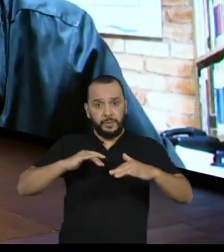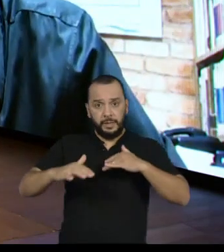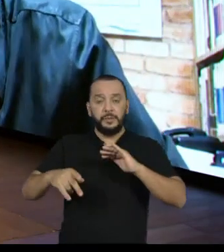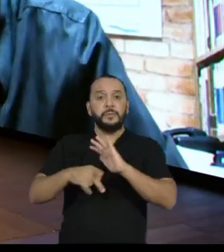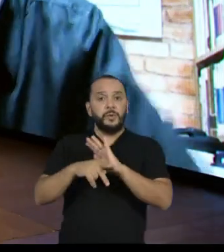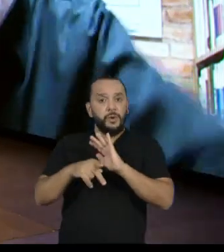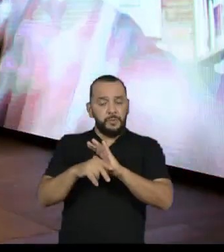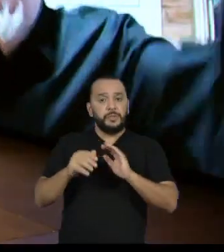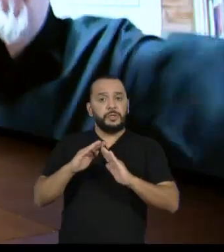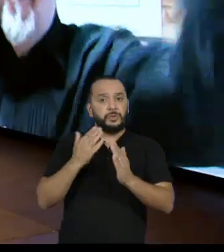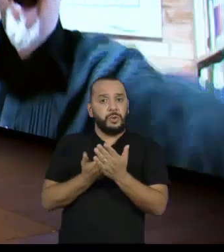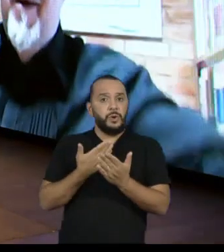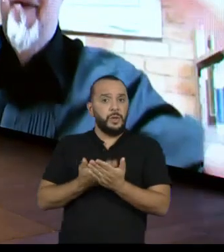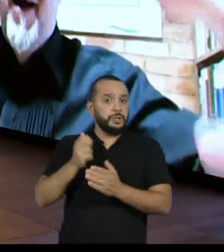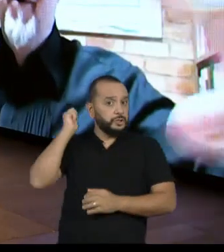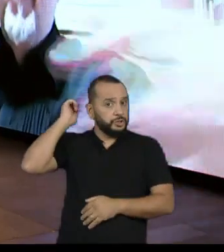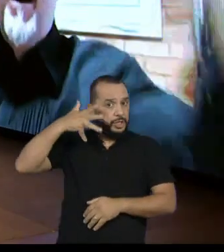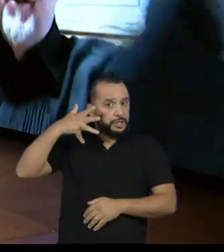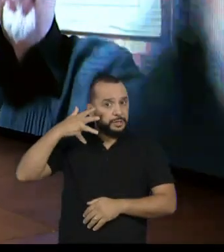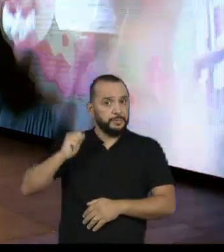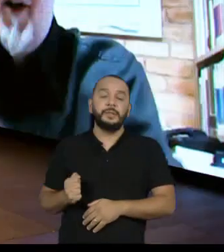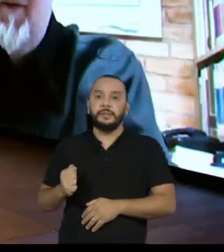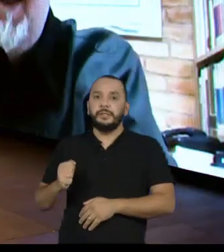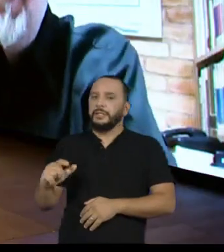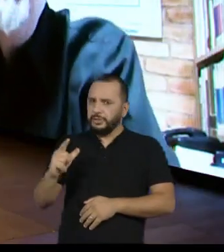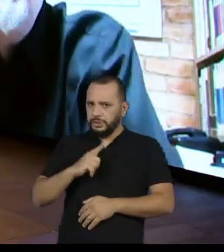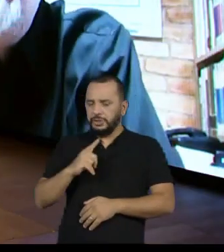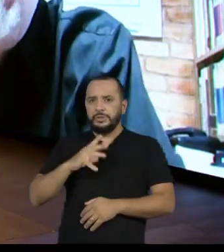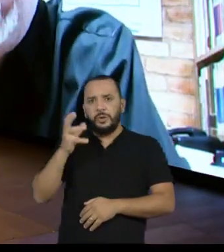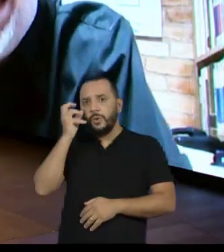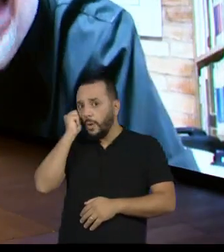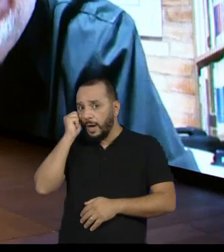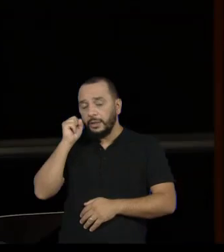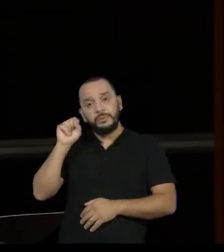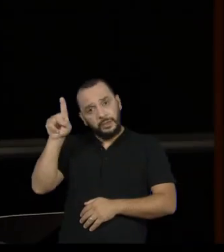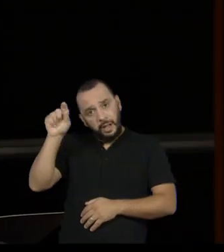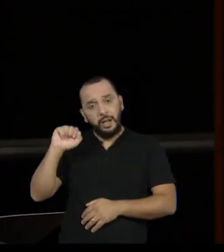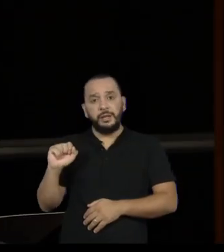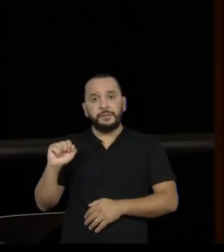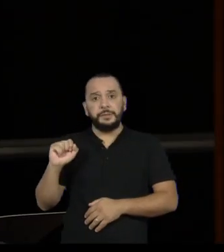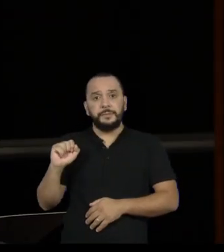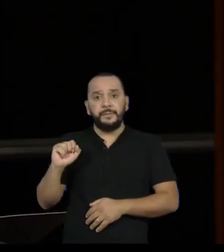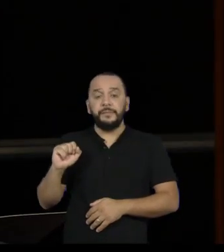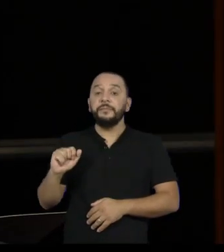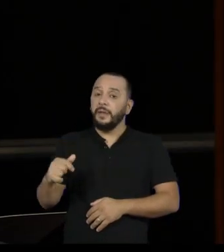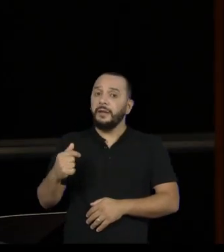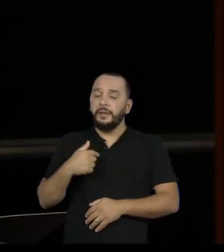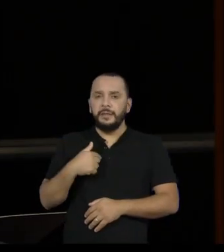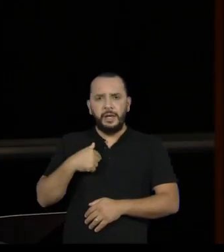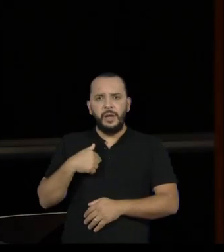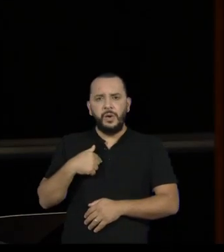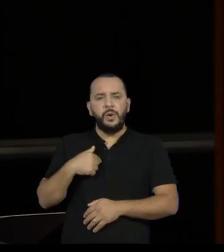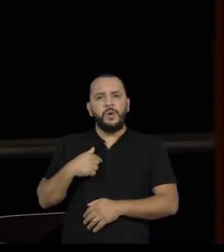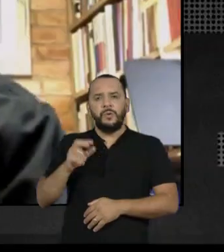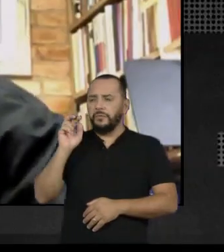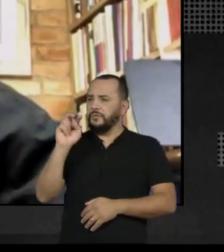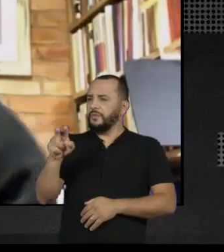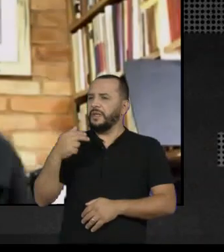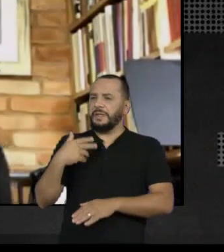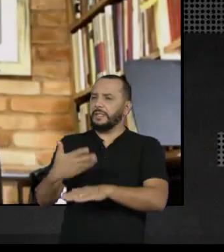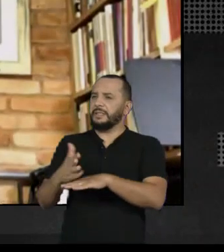numa escolinha que era o Charme, em Stratford-on-Avon. E eu fiquei hospedado na casa da diretora